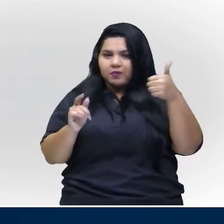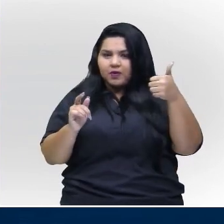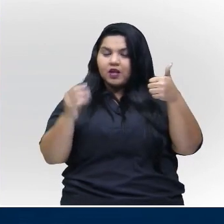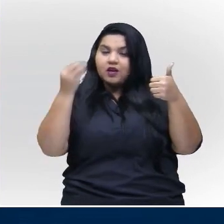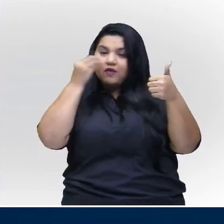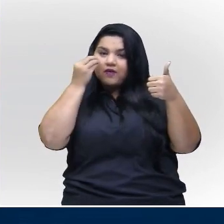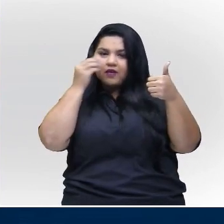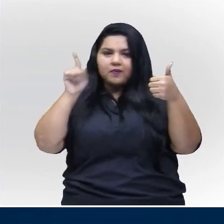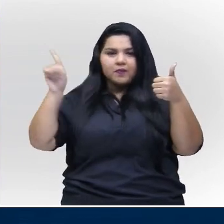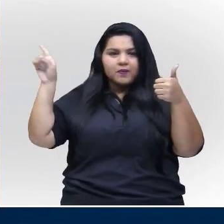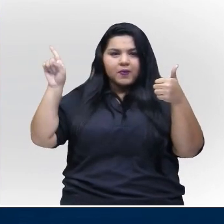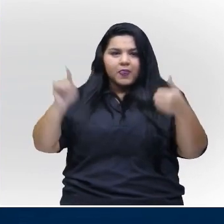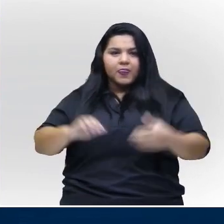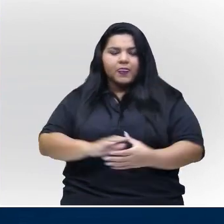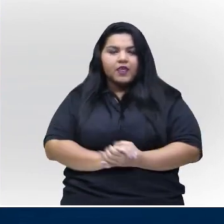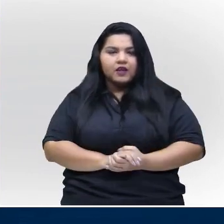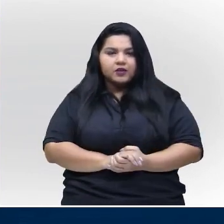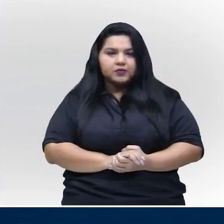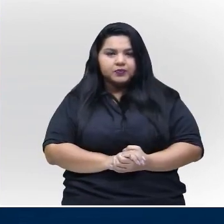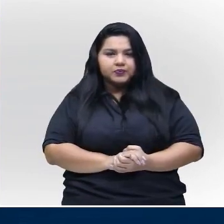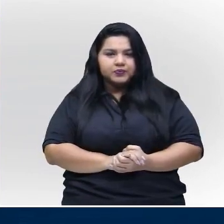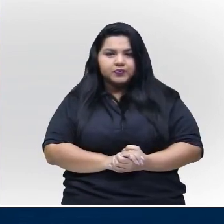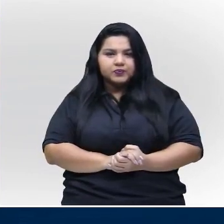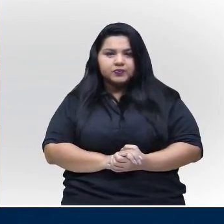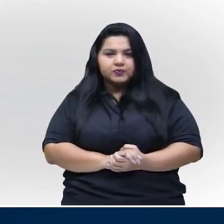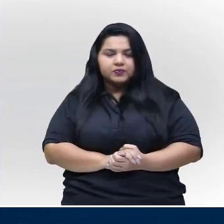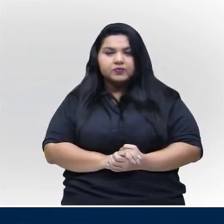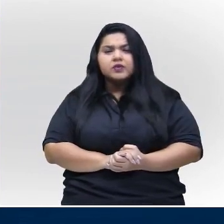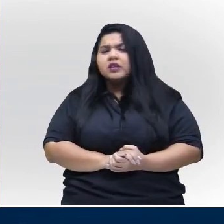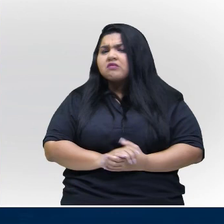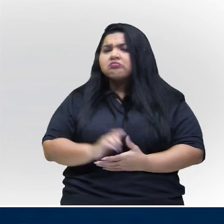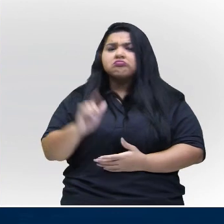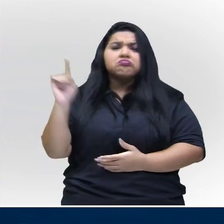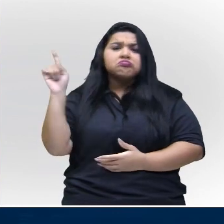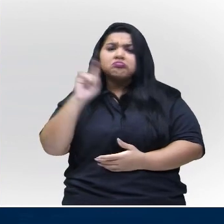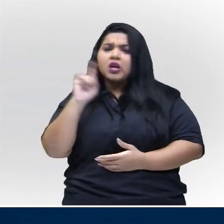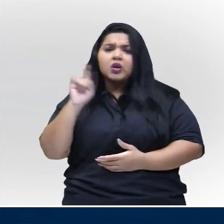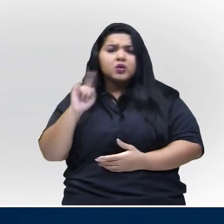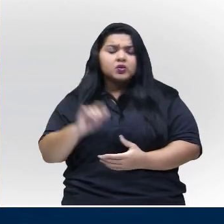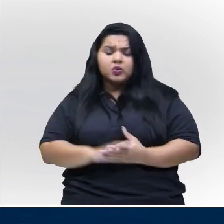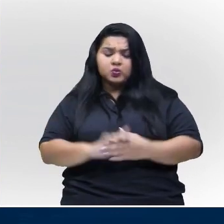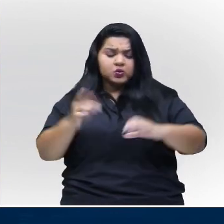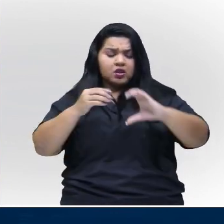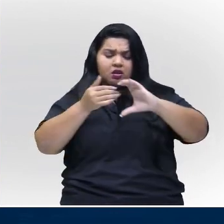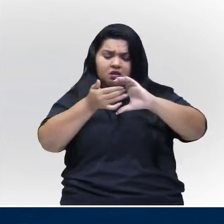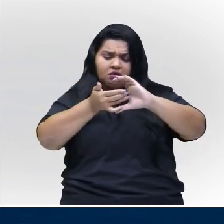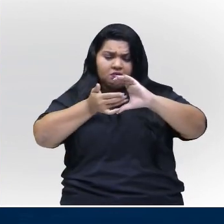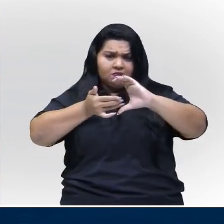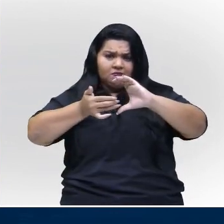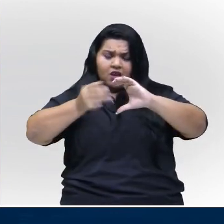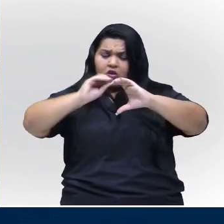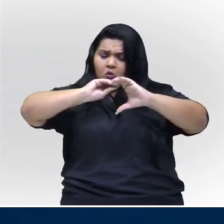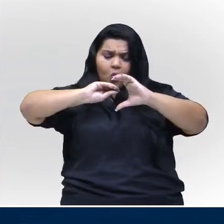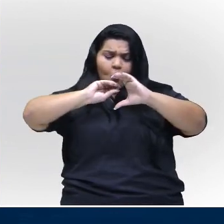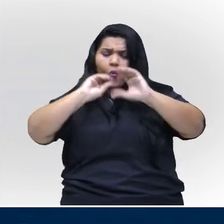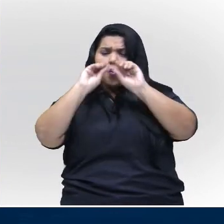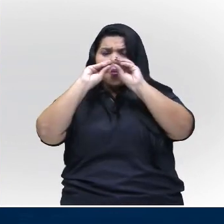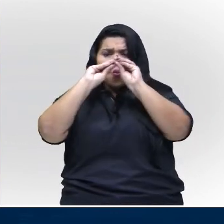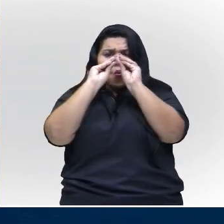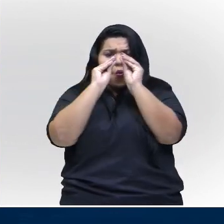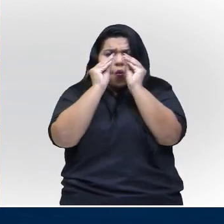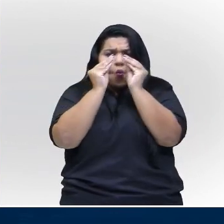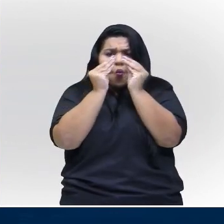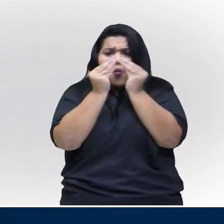visualizar são os centríolos, né? E eles não são envolvidos por membrana, não existe uma membrana ali